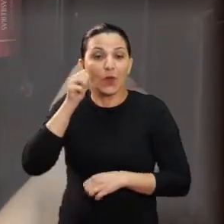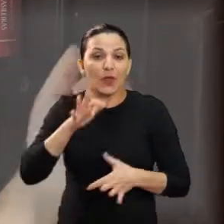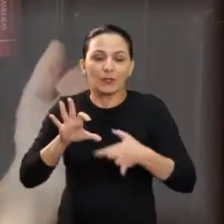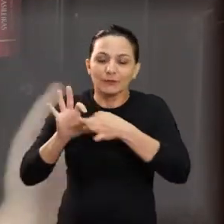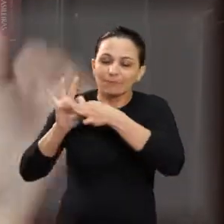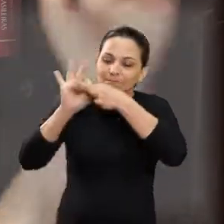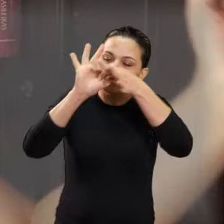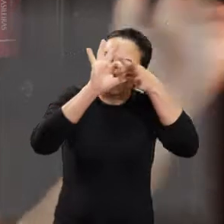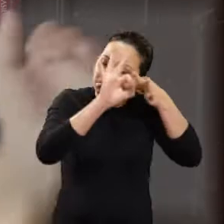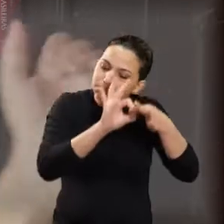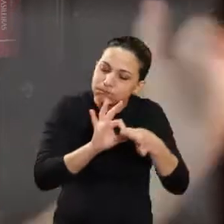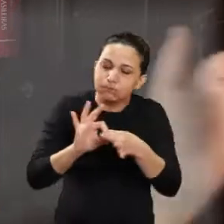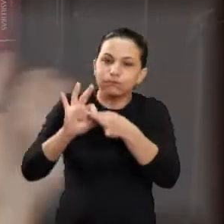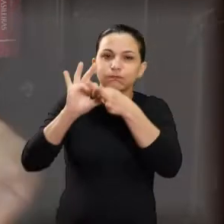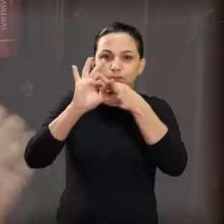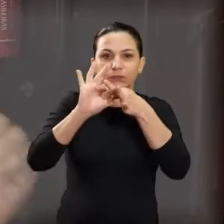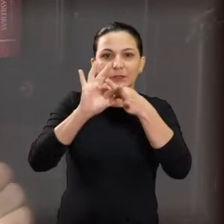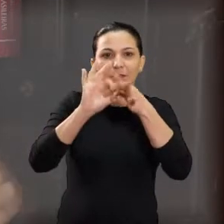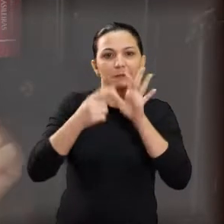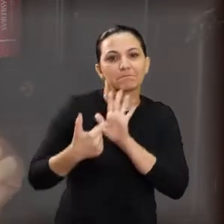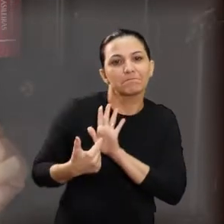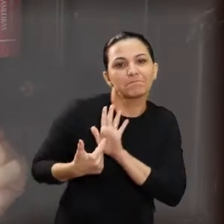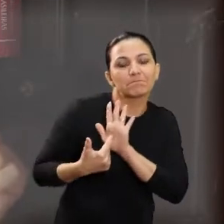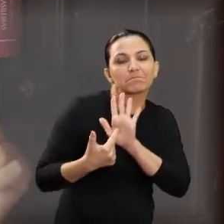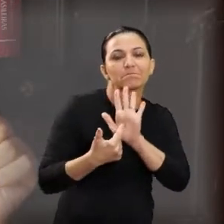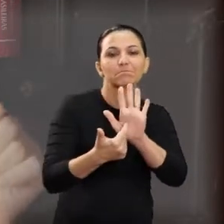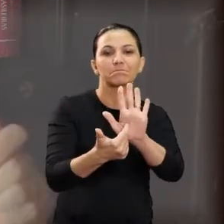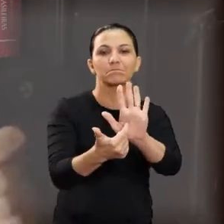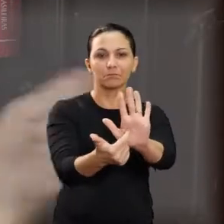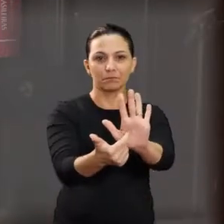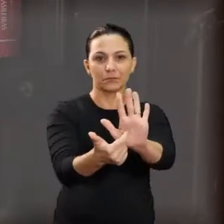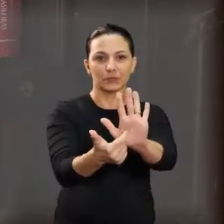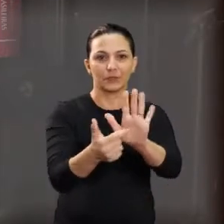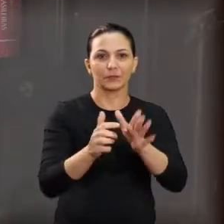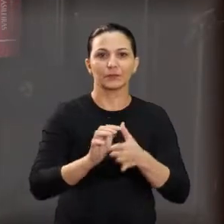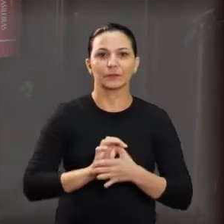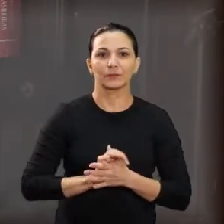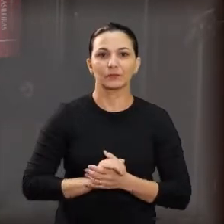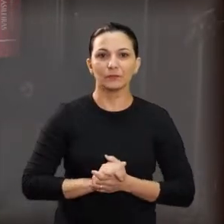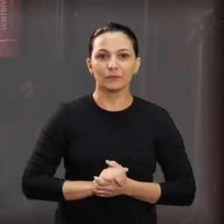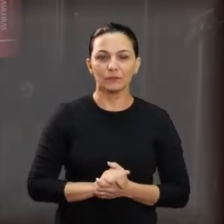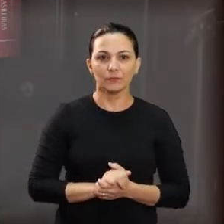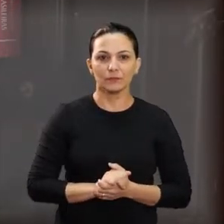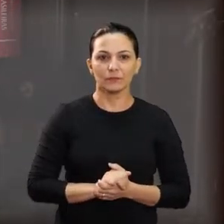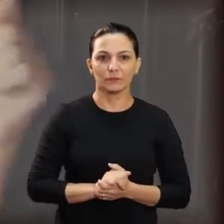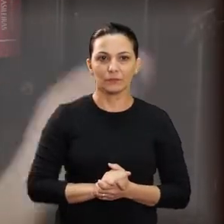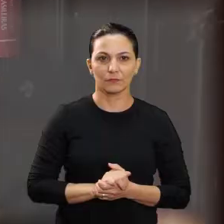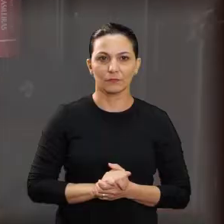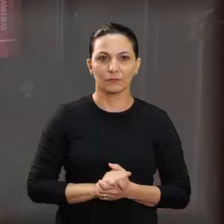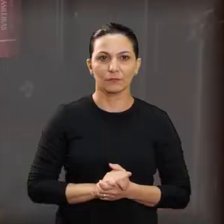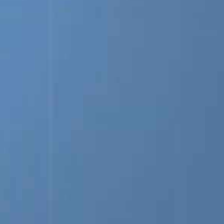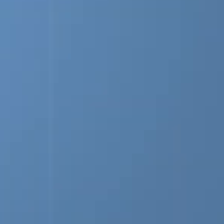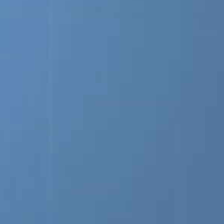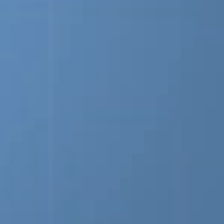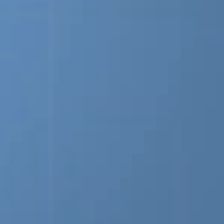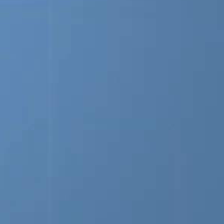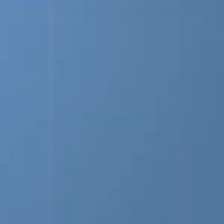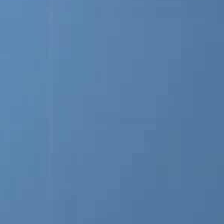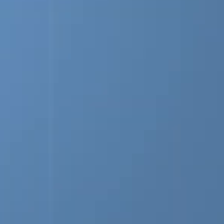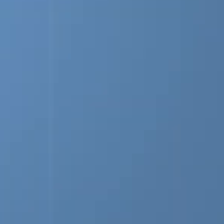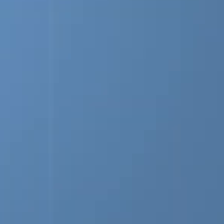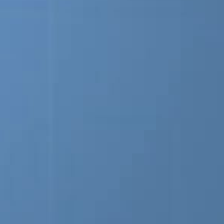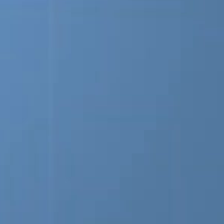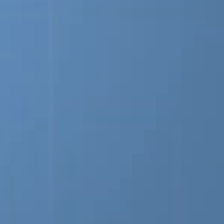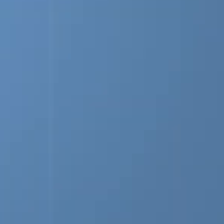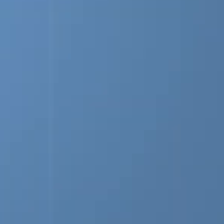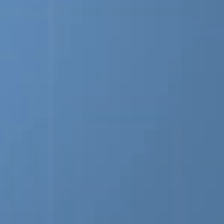outra, né? De falar da colega, de escrever, de afirmar, né? Que elas tinham uma rede entre si. Somos